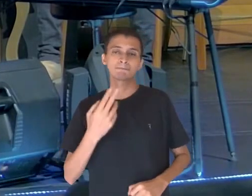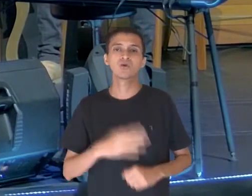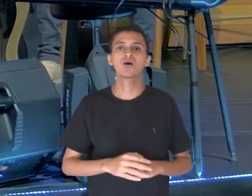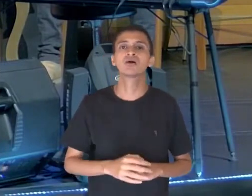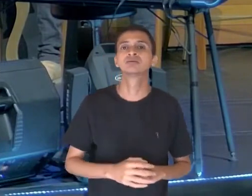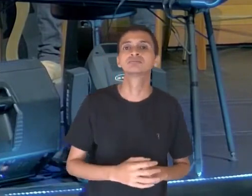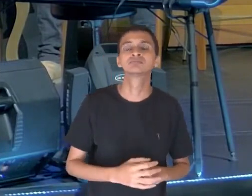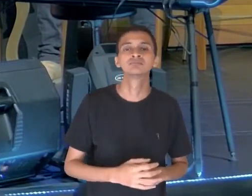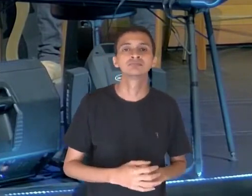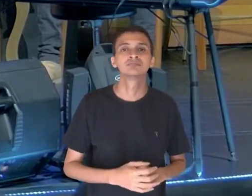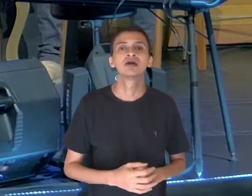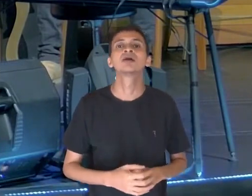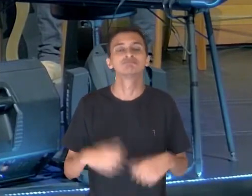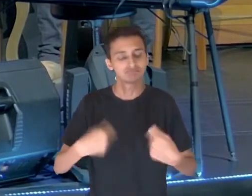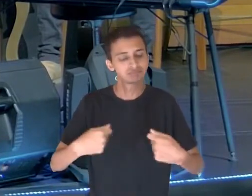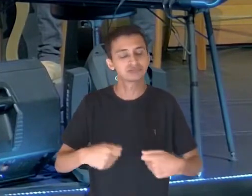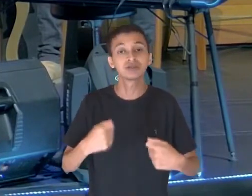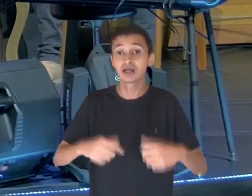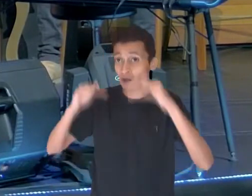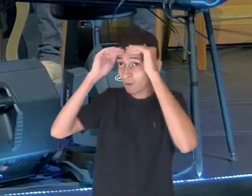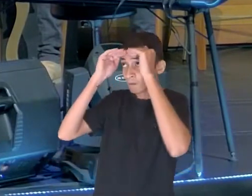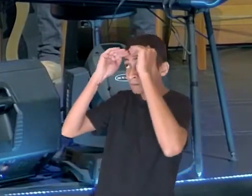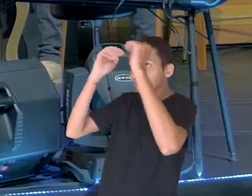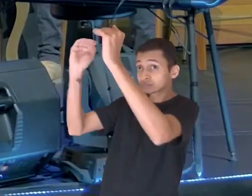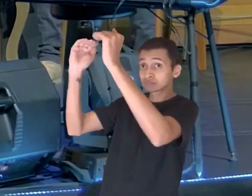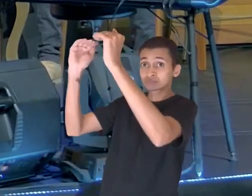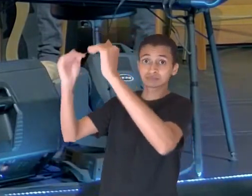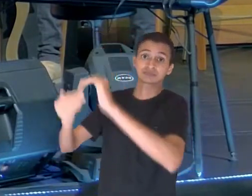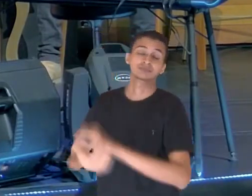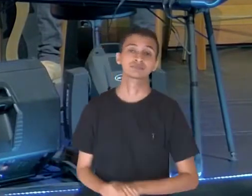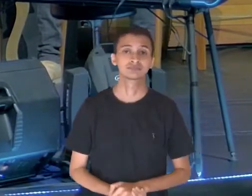abusado. Isso é ser obediente.